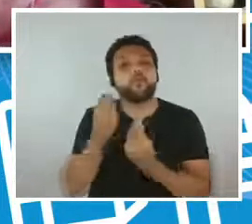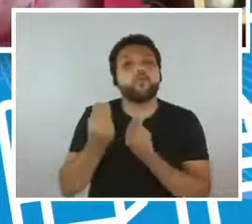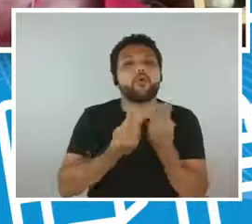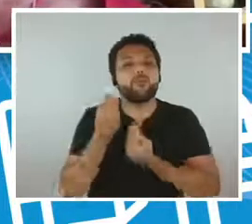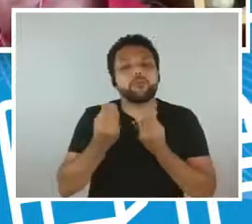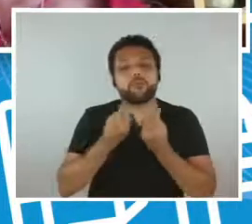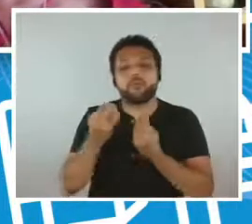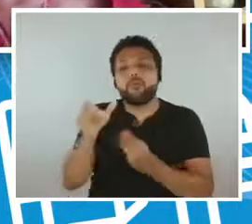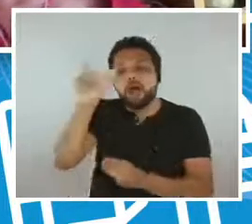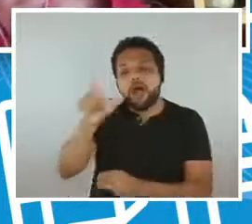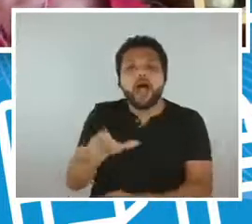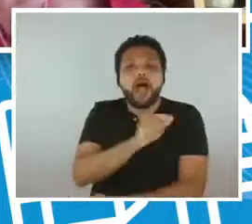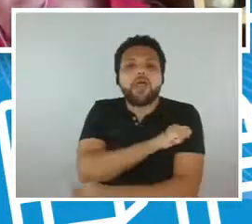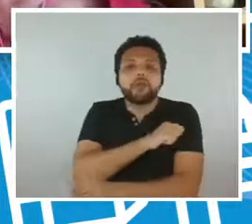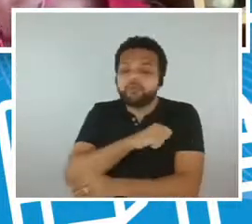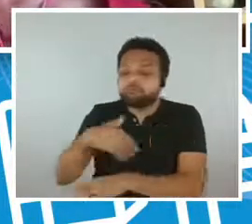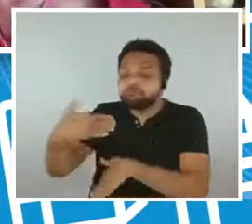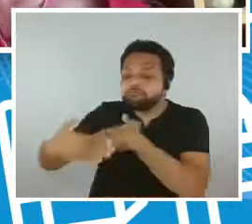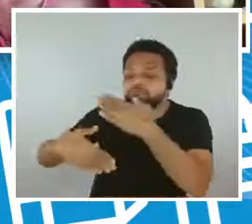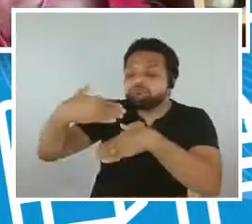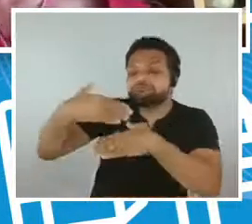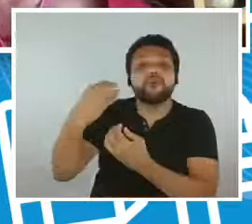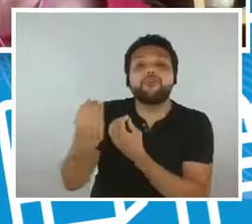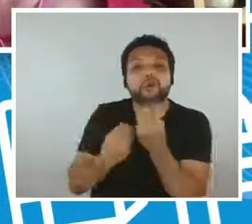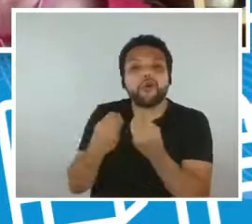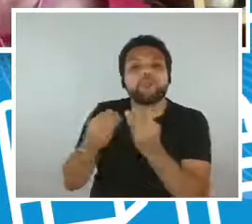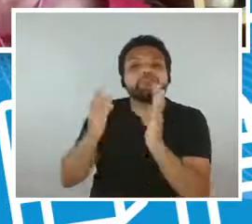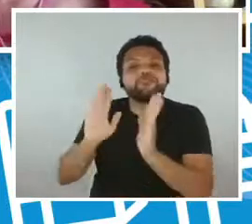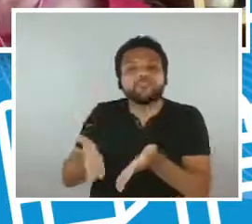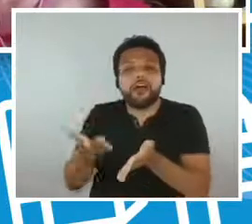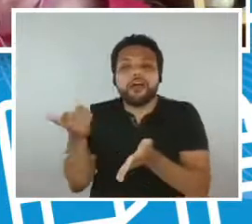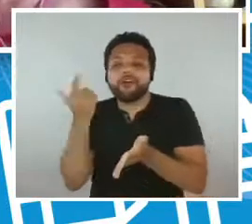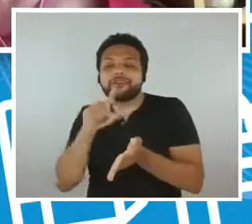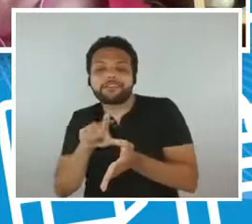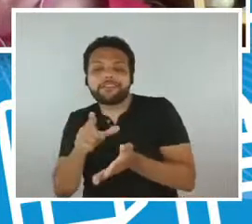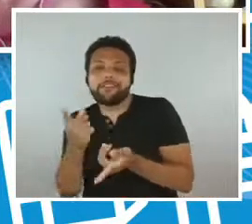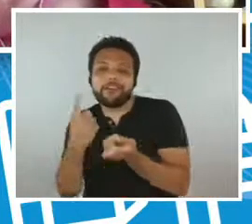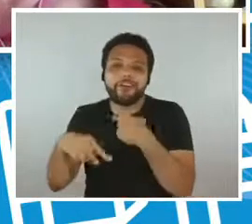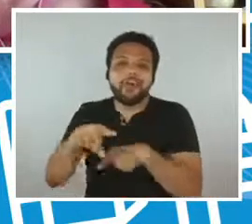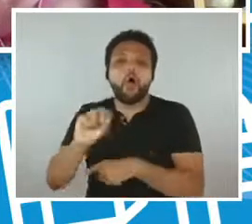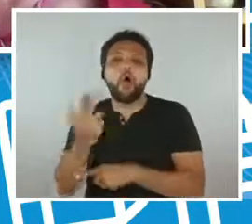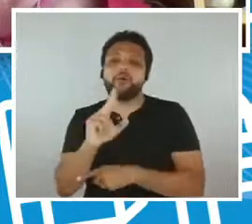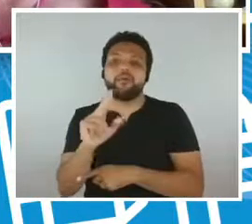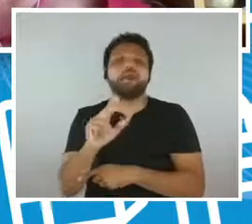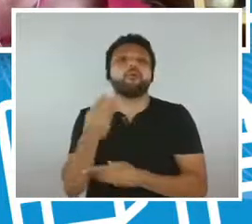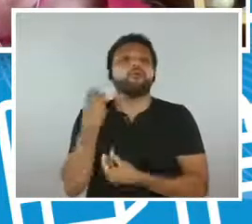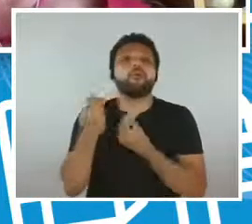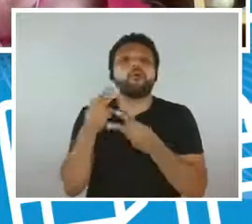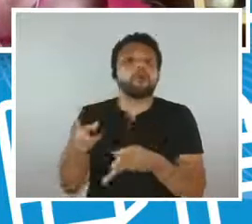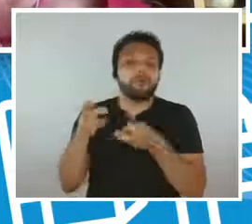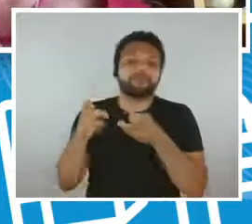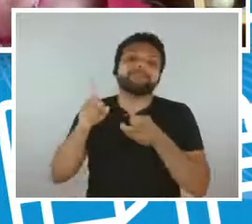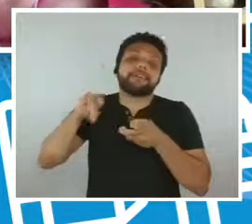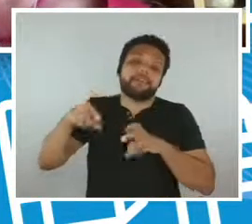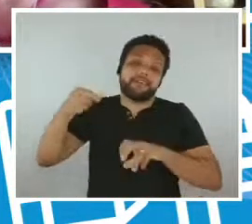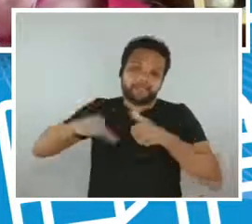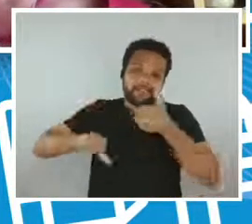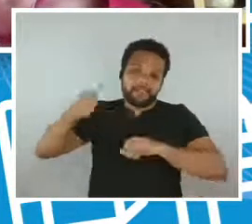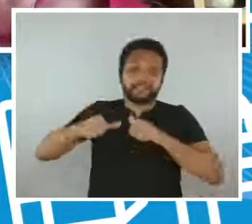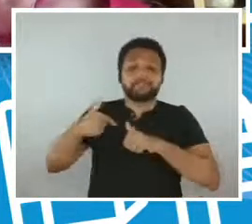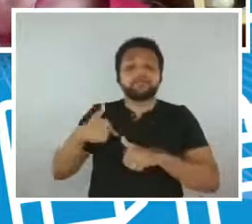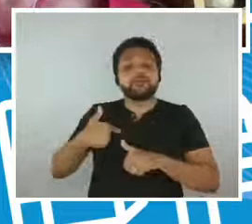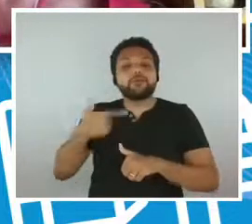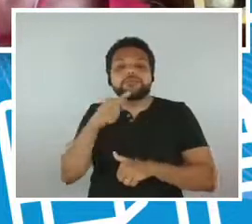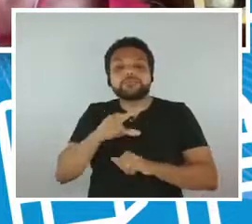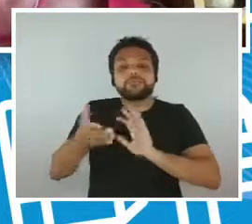e que isso é uma coisa muito relevante para que eu possa propor a continuidade aí.